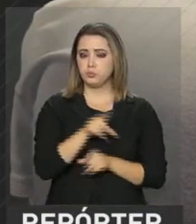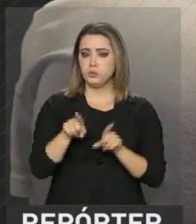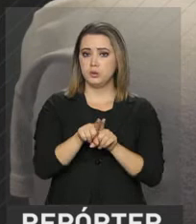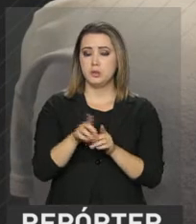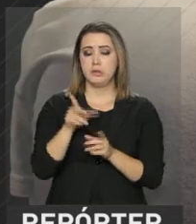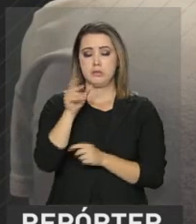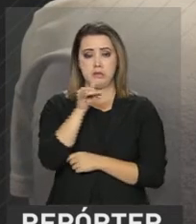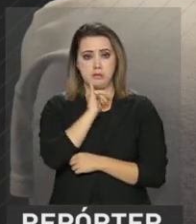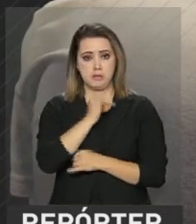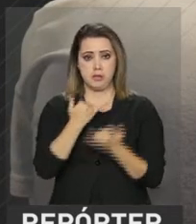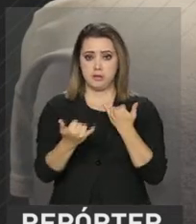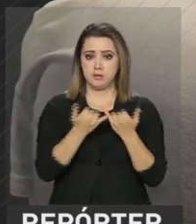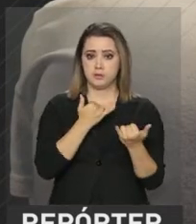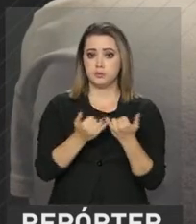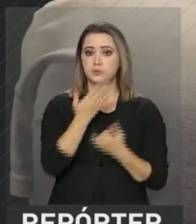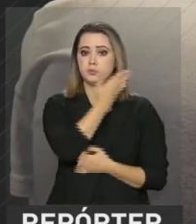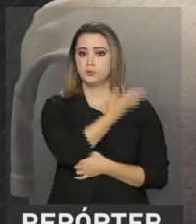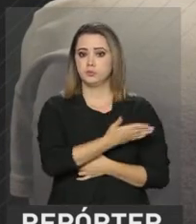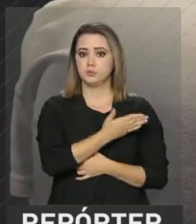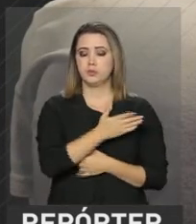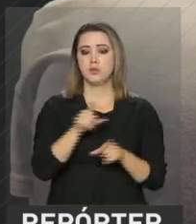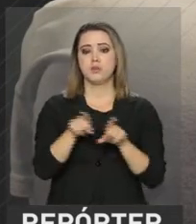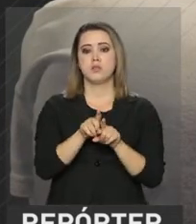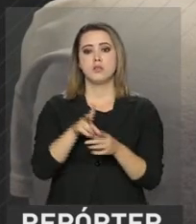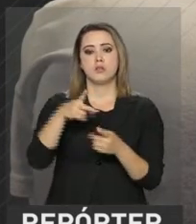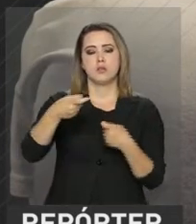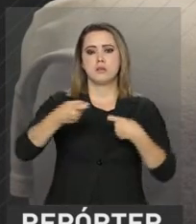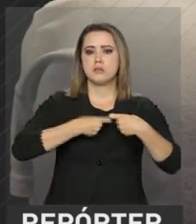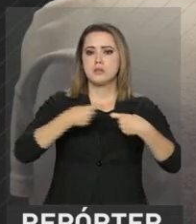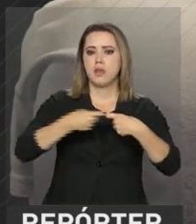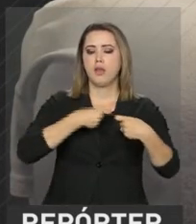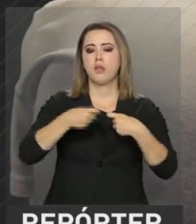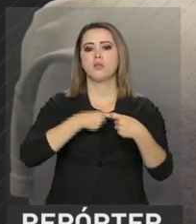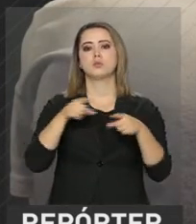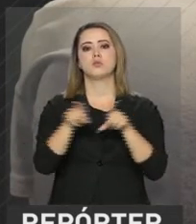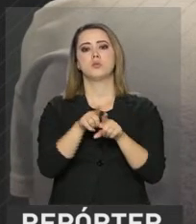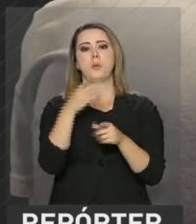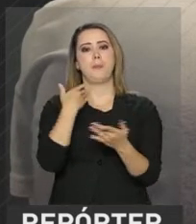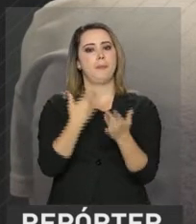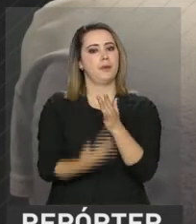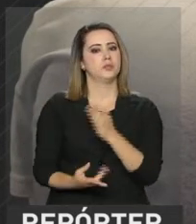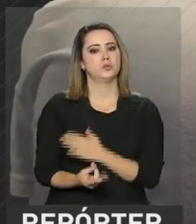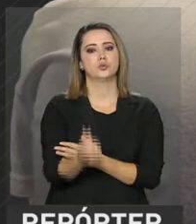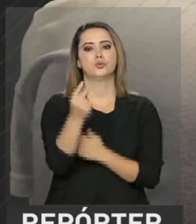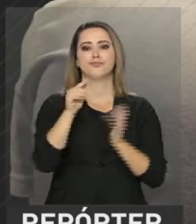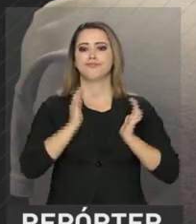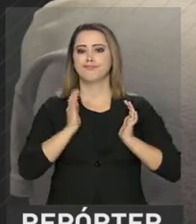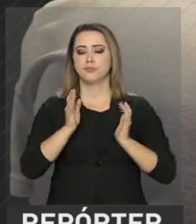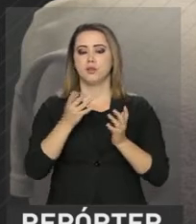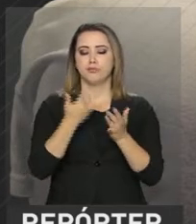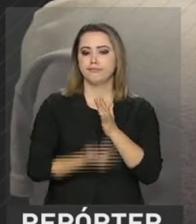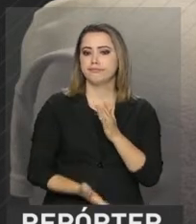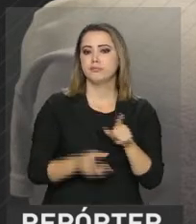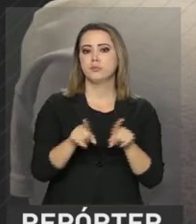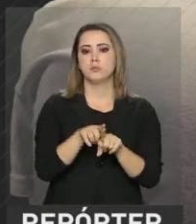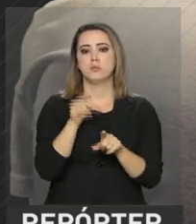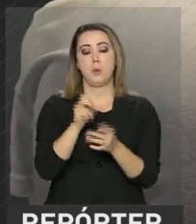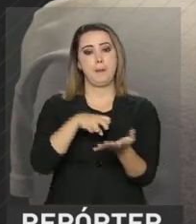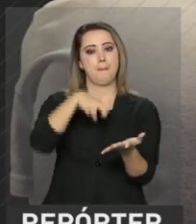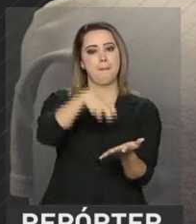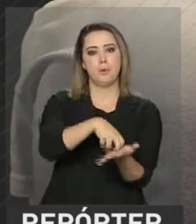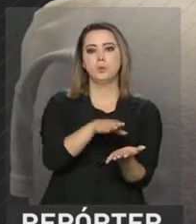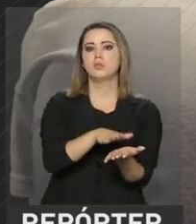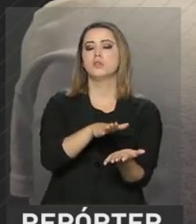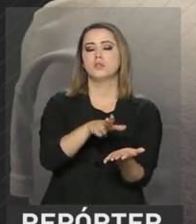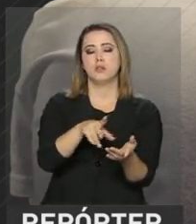e prostituição pode perder bens e valores a pagar multa além de estar sujeito à prisão de até dez anos a